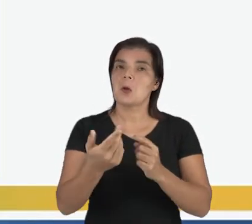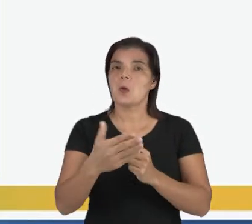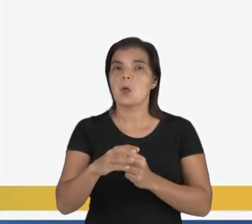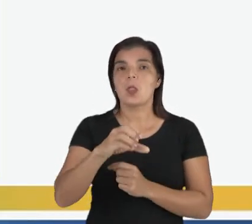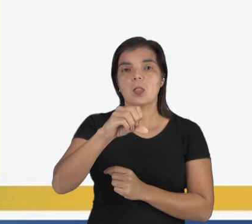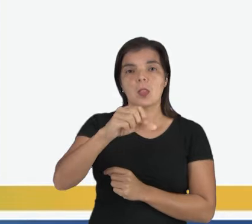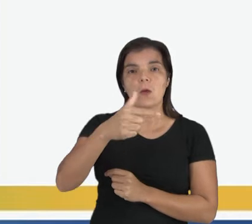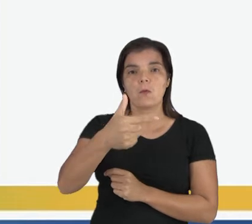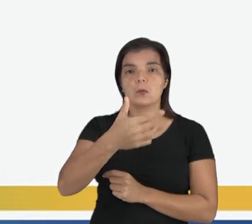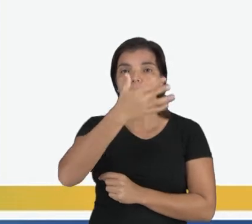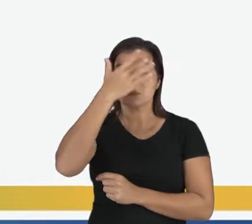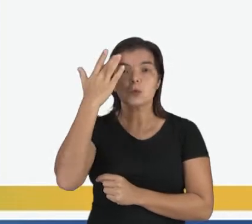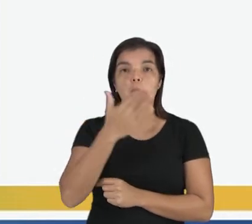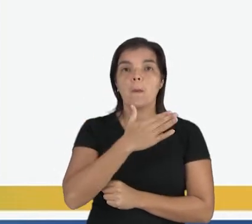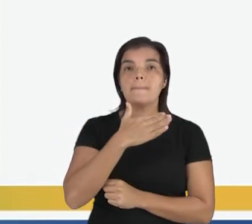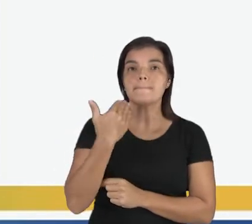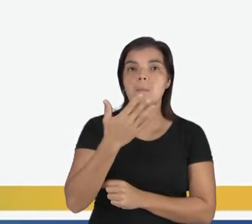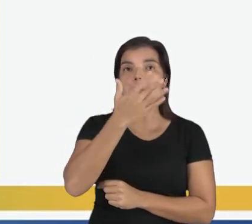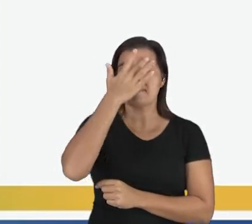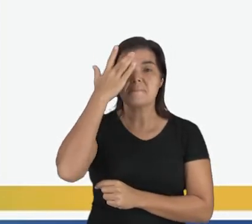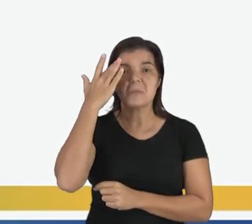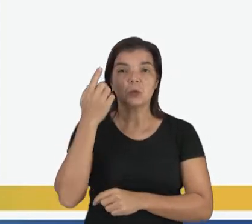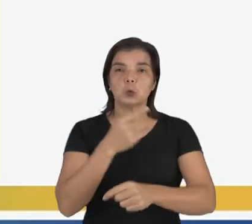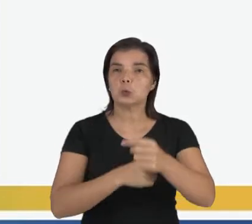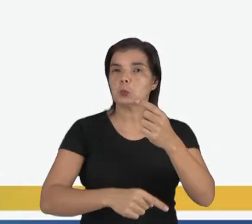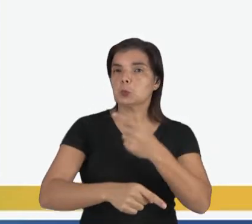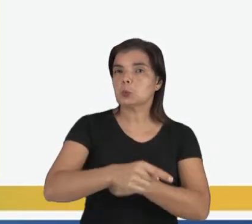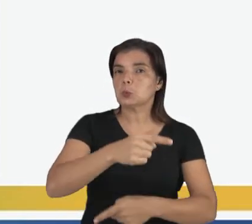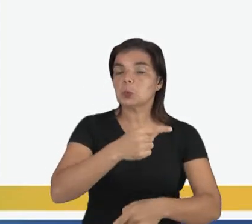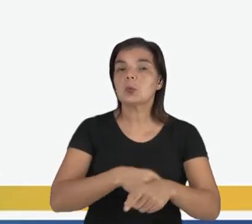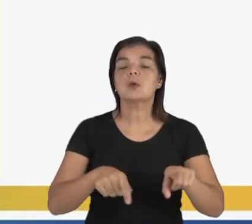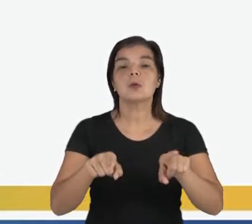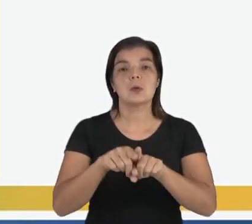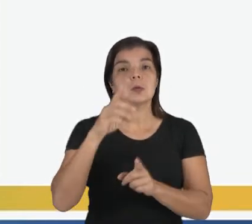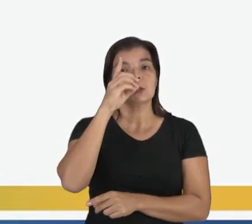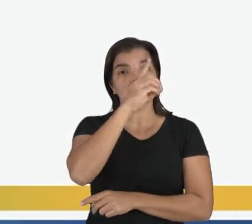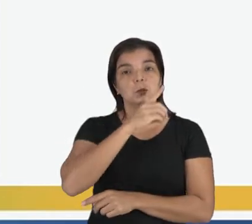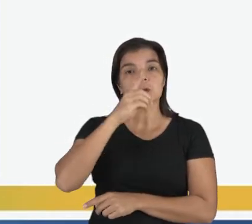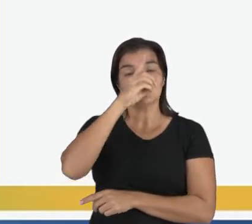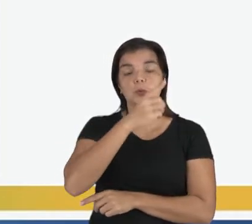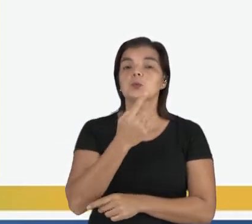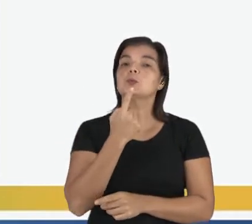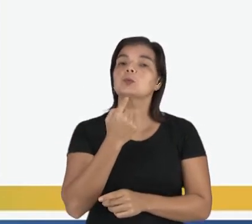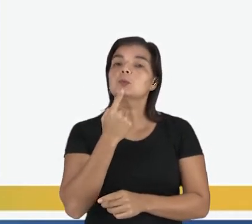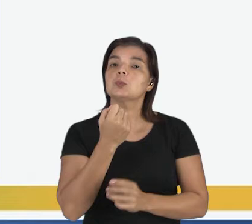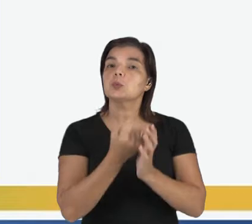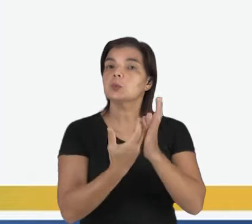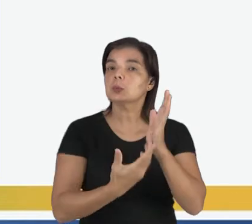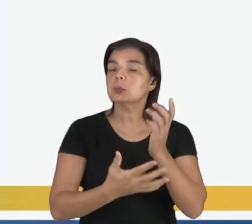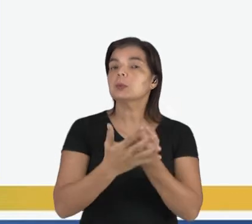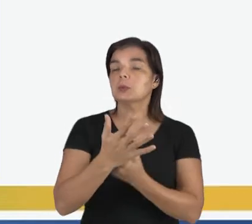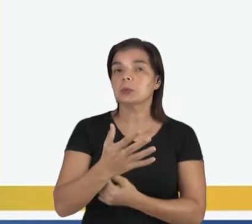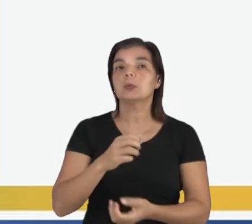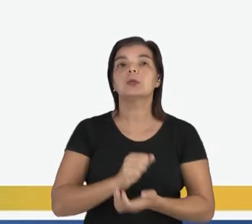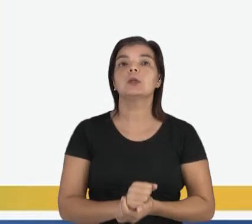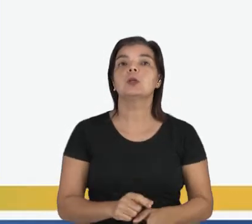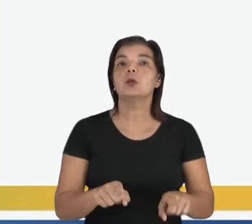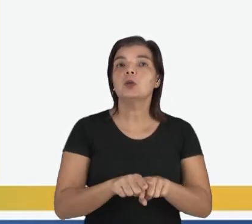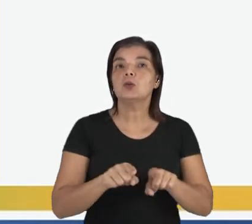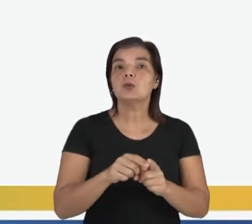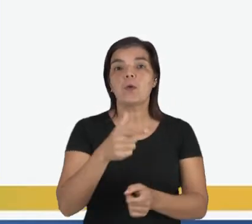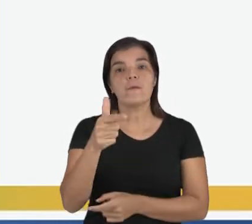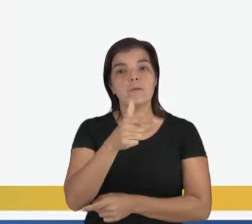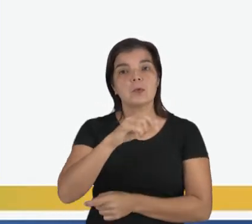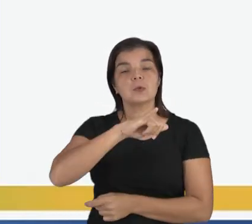menos 92% de mortes, pessoas feridas. Então, esse domingo conhecido como sangrento, dia 22 de janeiro de 1905, ele